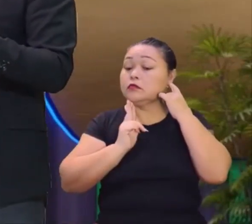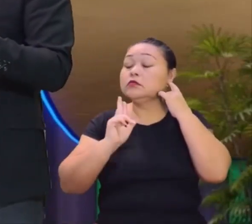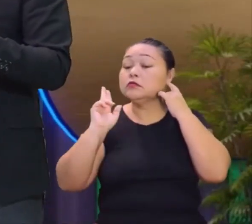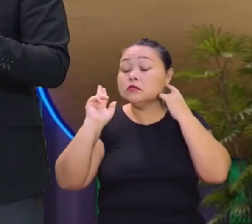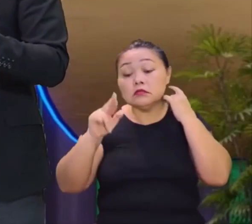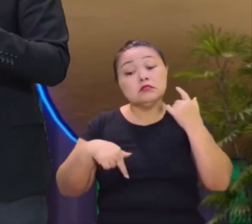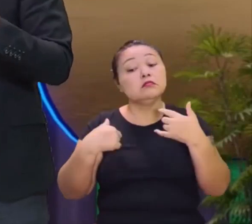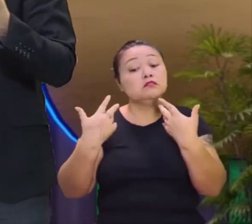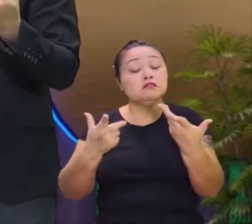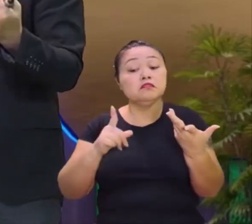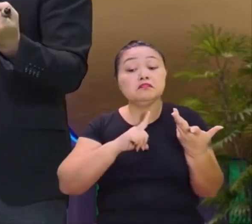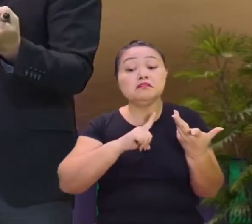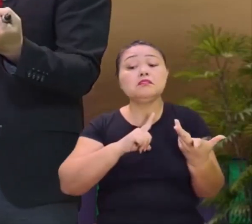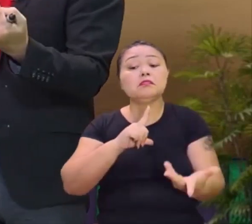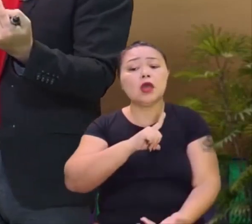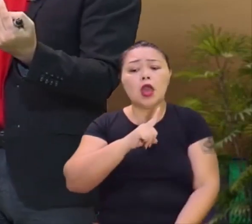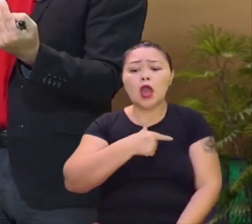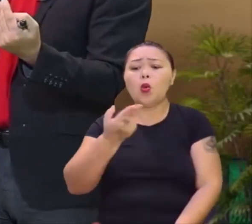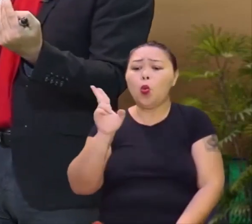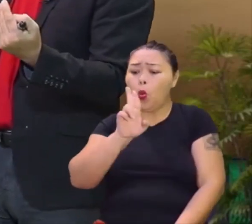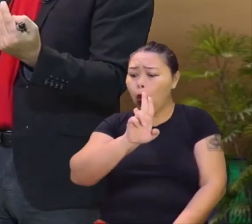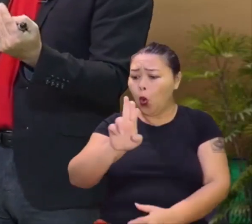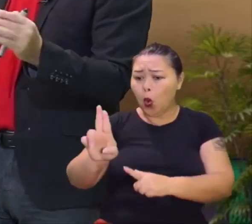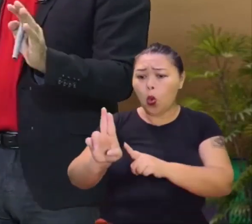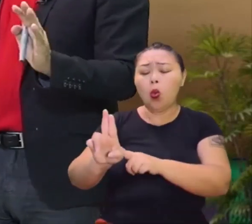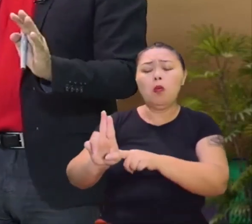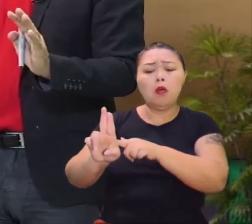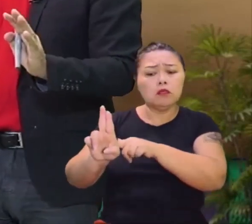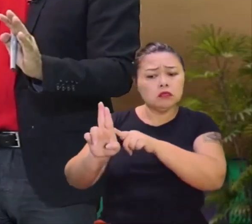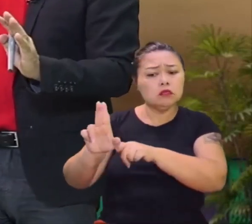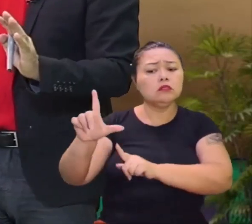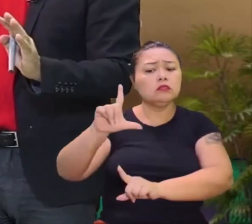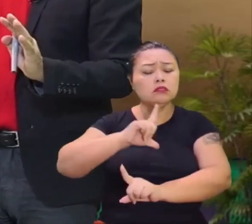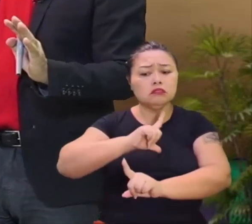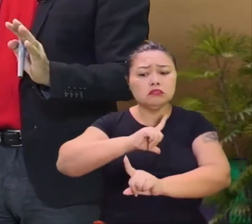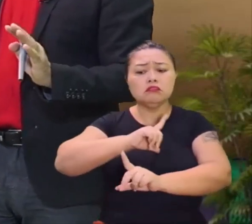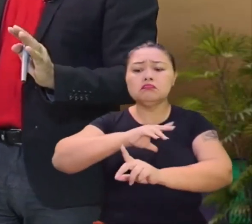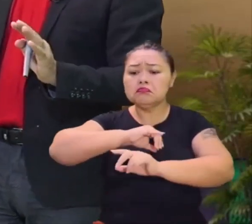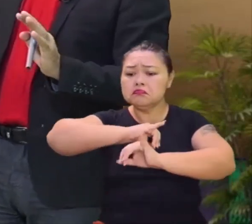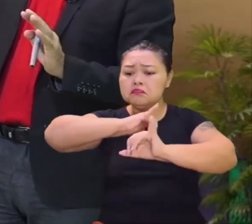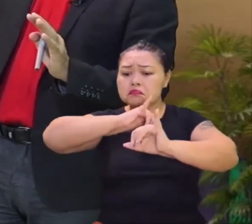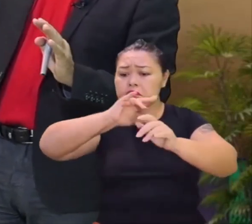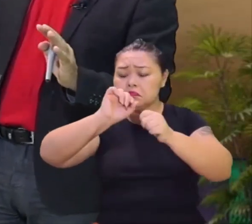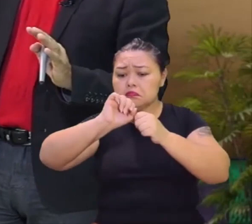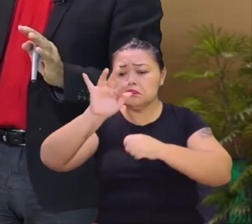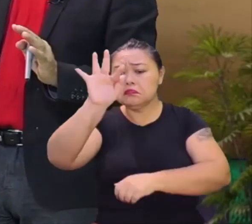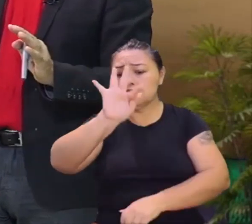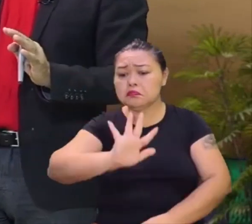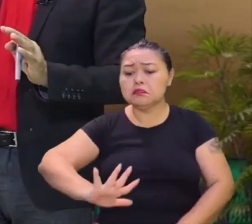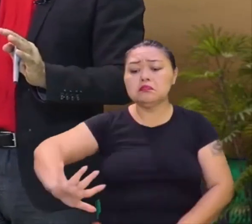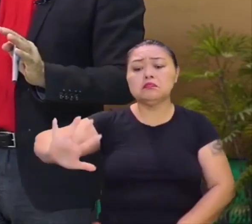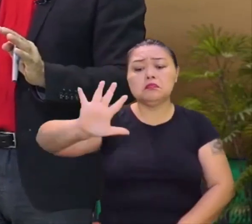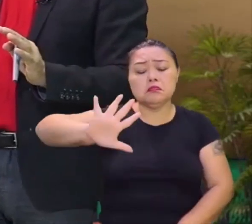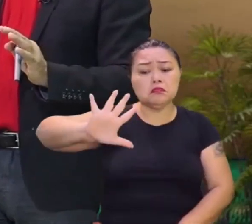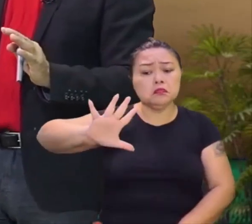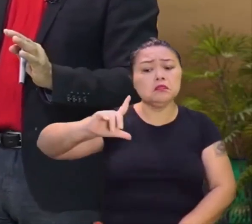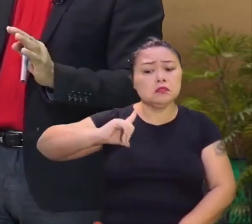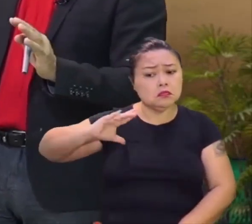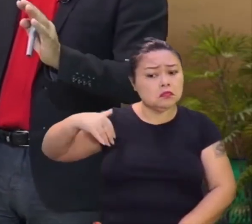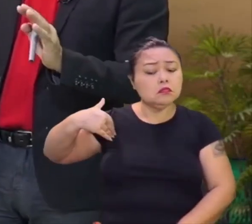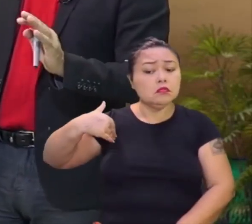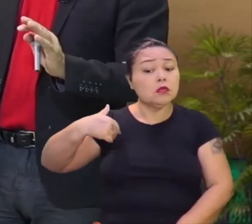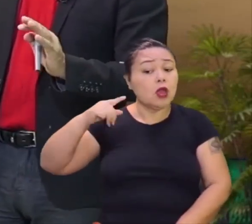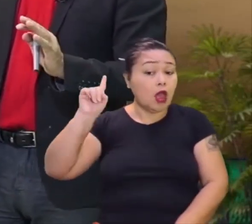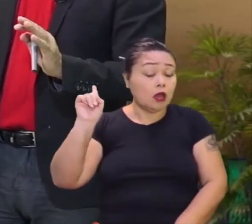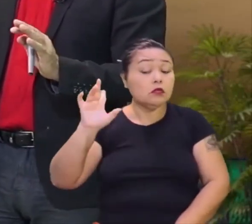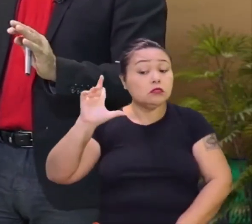foi um dos maiores nomes de expressão nacional de todos os tempos. Exato. Quiçá o maior.